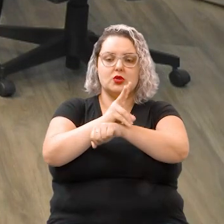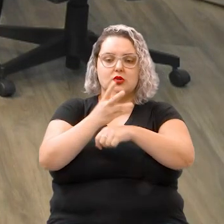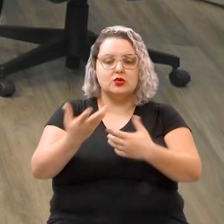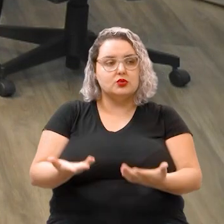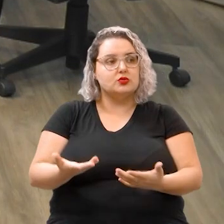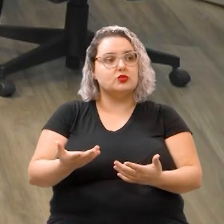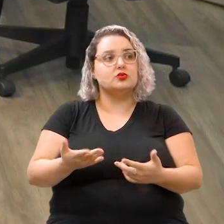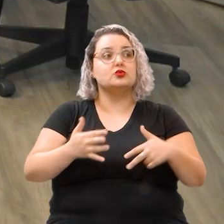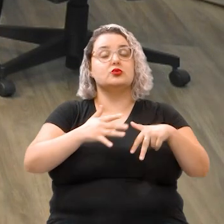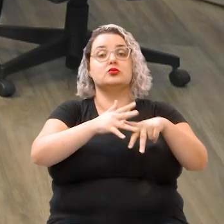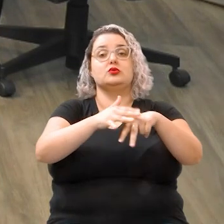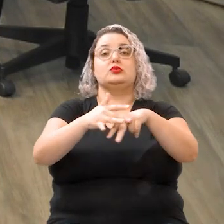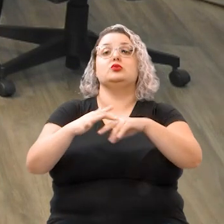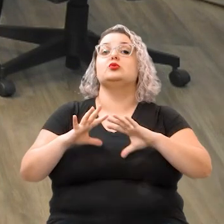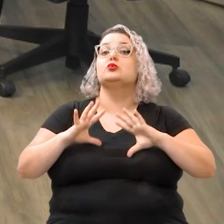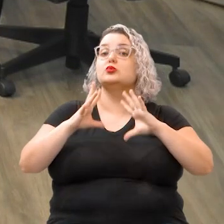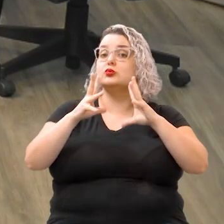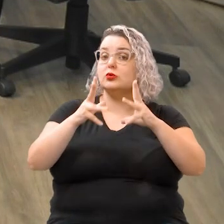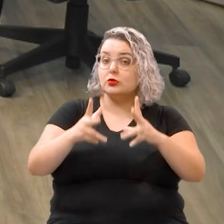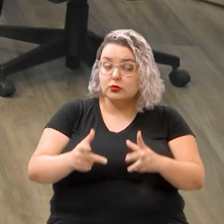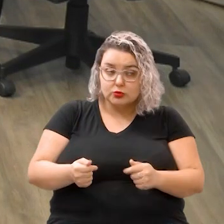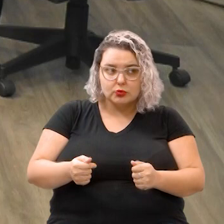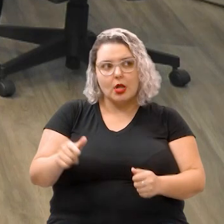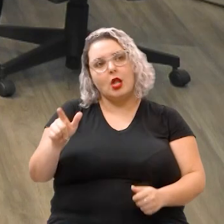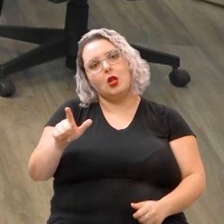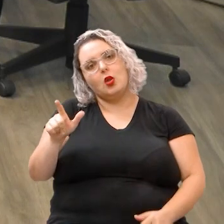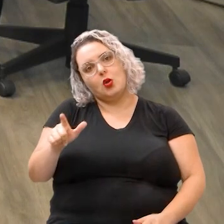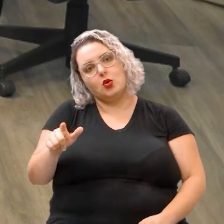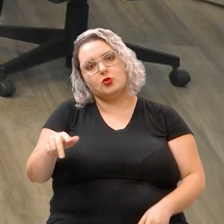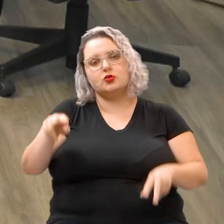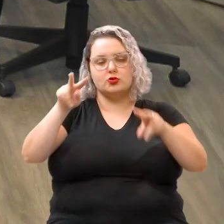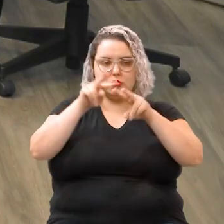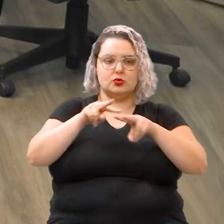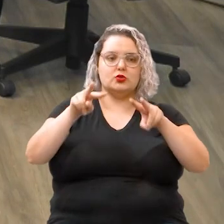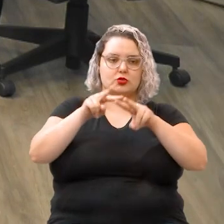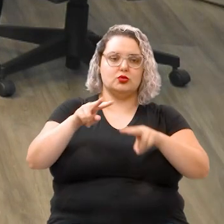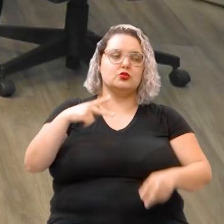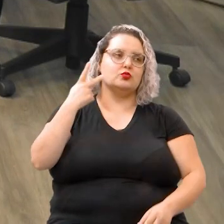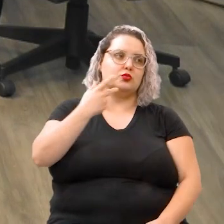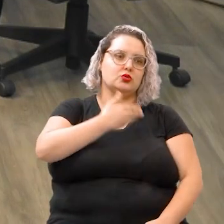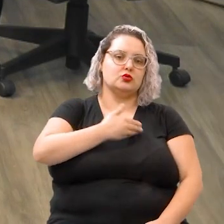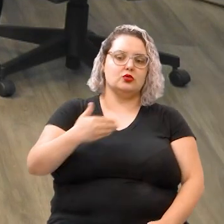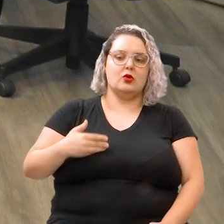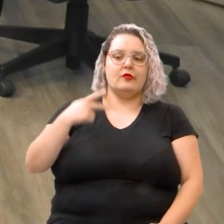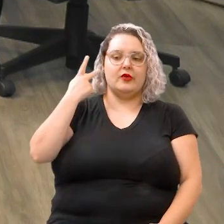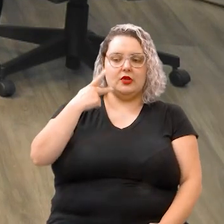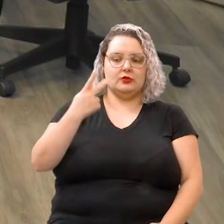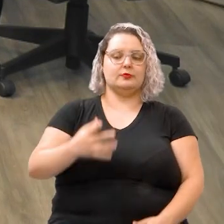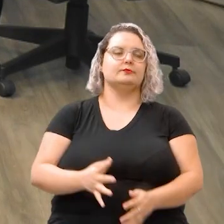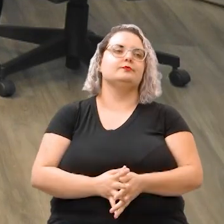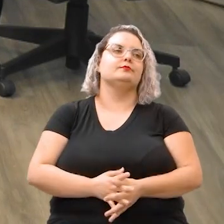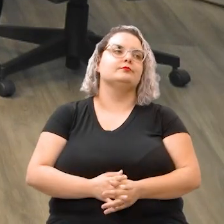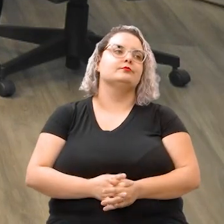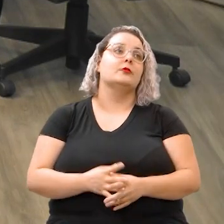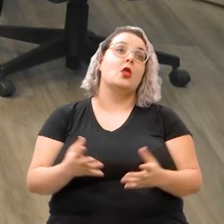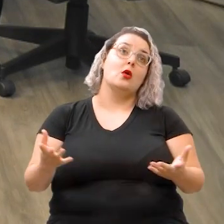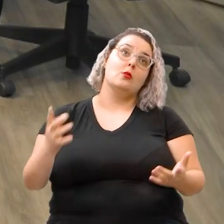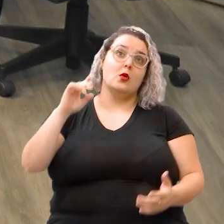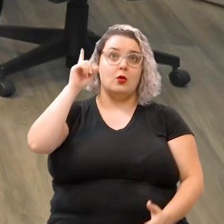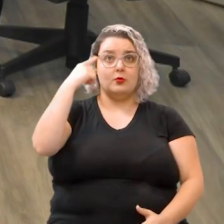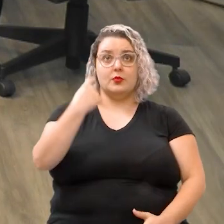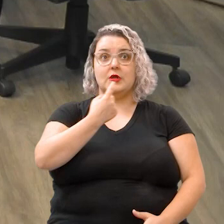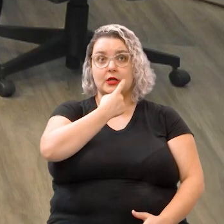do indivíduo integralmente, claro, com esse olhar de políticas públicas. Vereador. Bom, menina, para